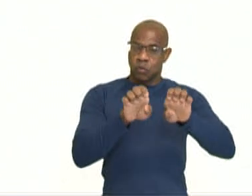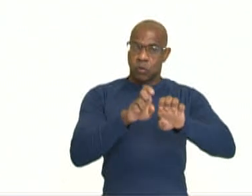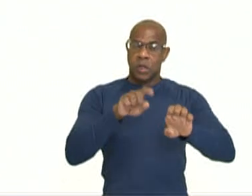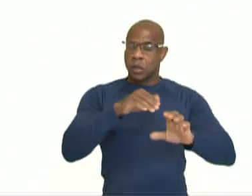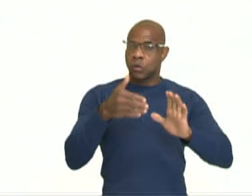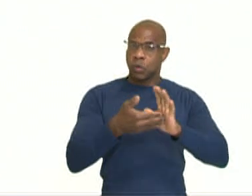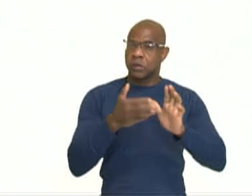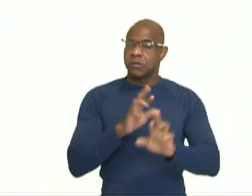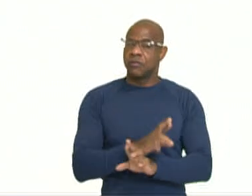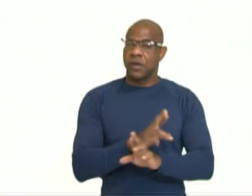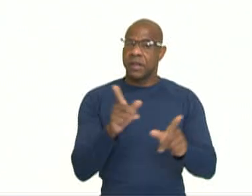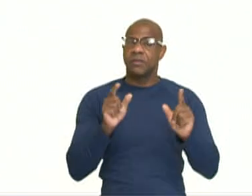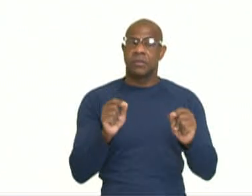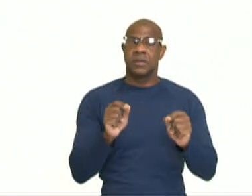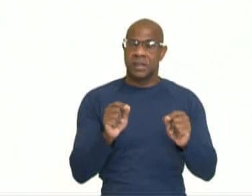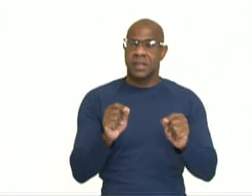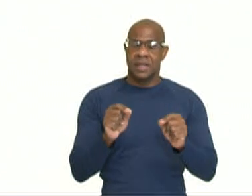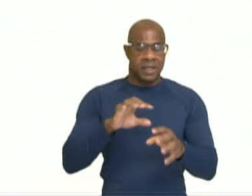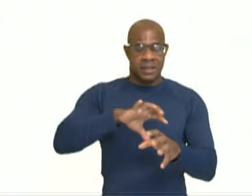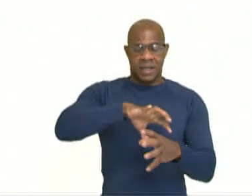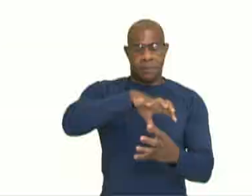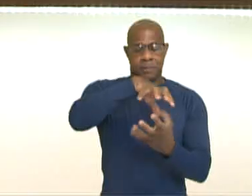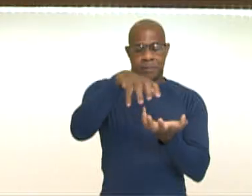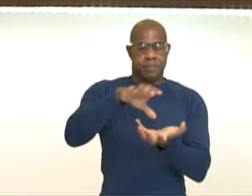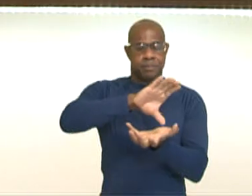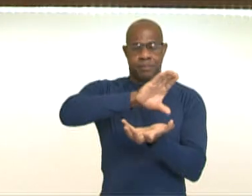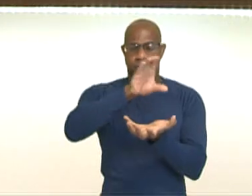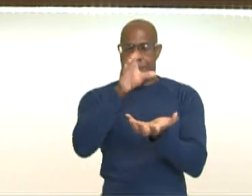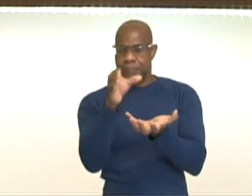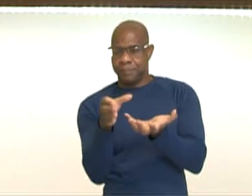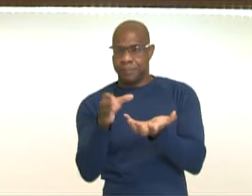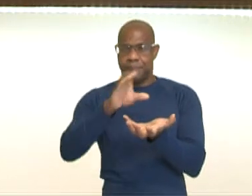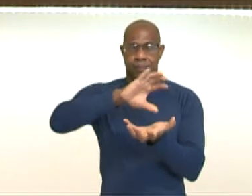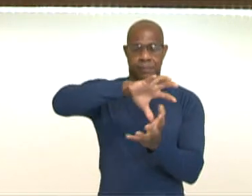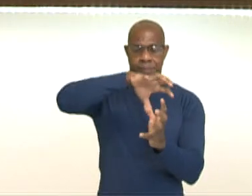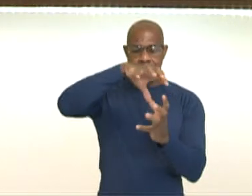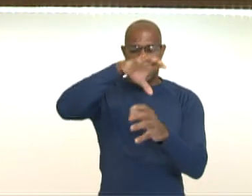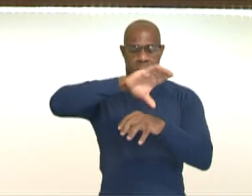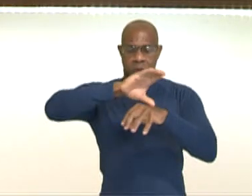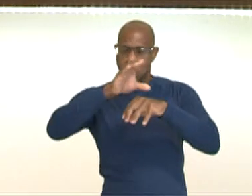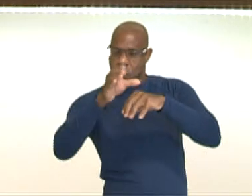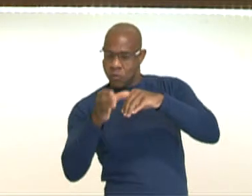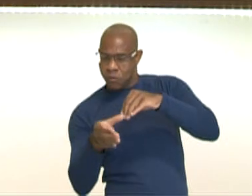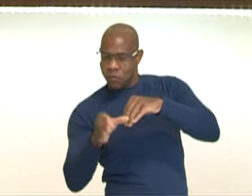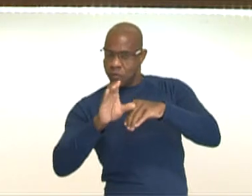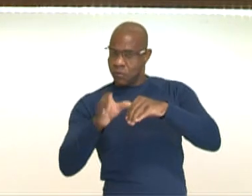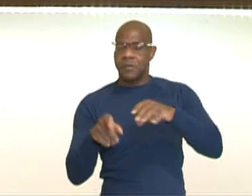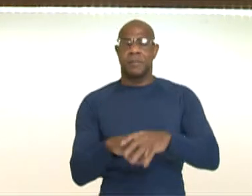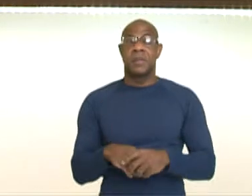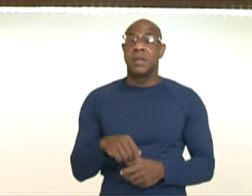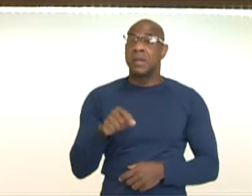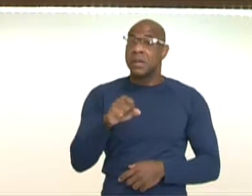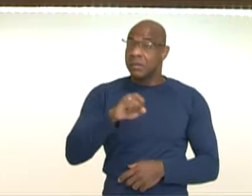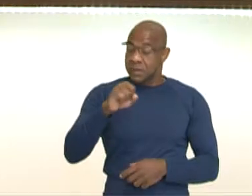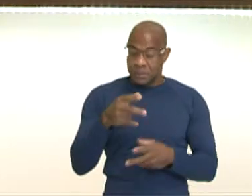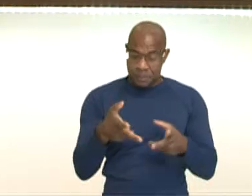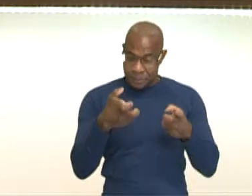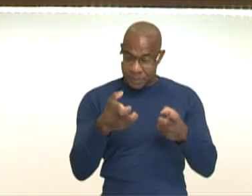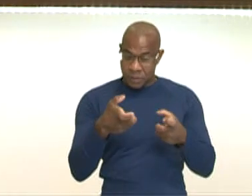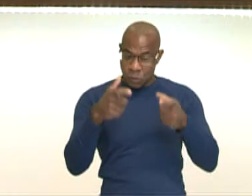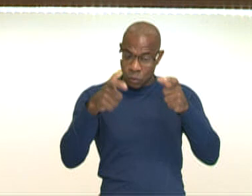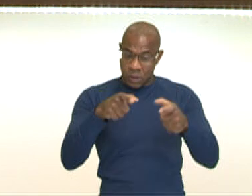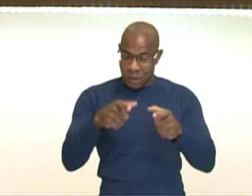toda a diferenciação da crosta terrestre. Então, ao analisar o ambiente que você vive, seria interessante você fazer uma pesquisa